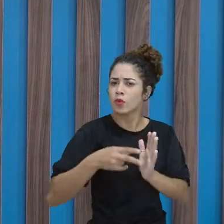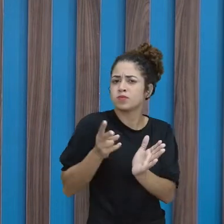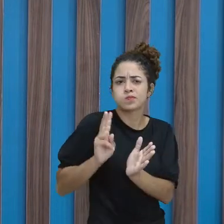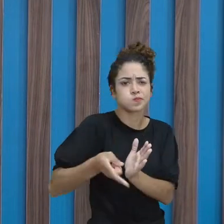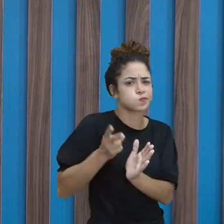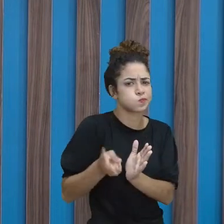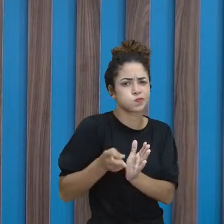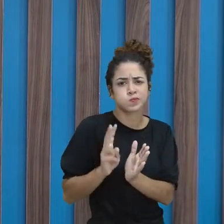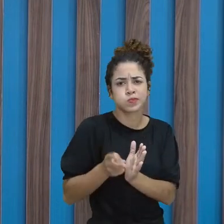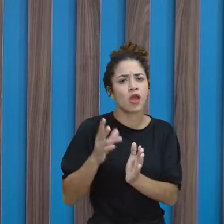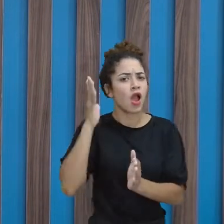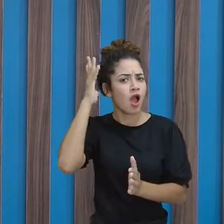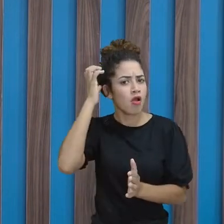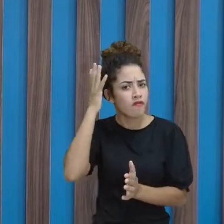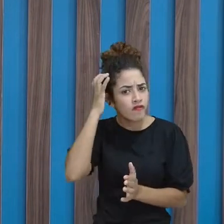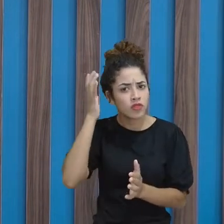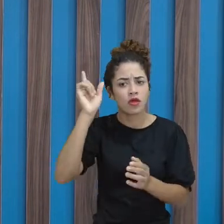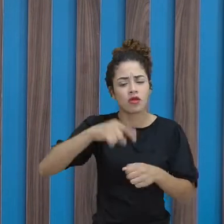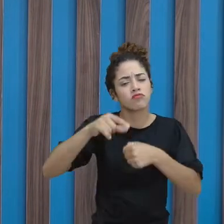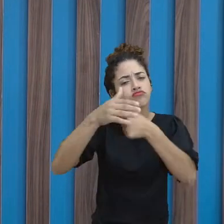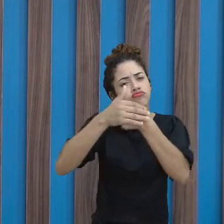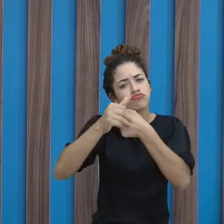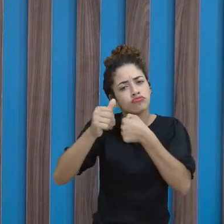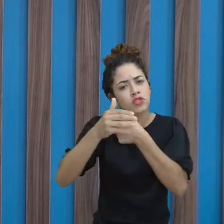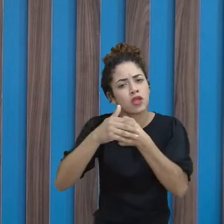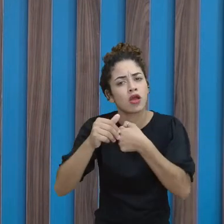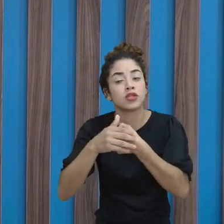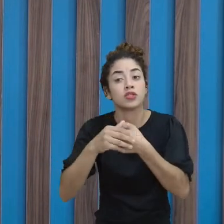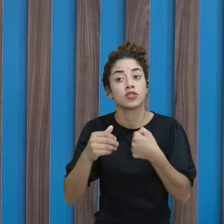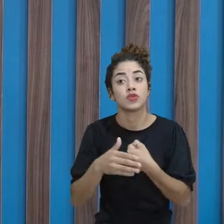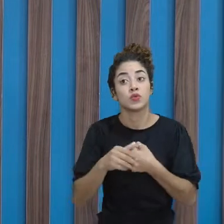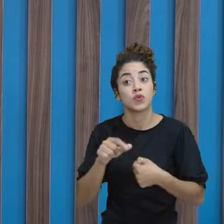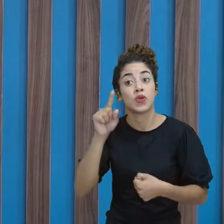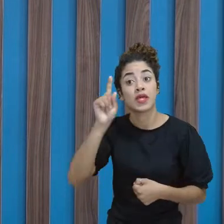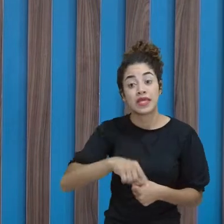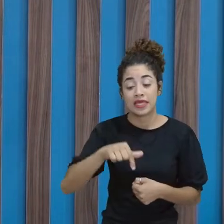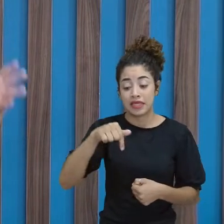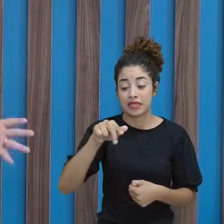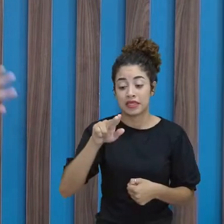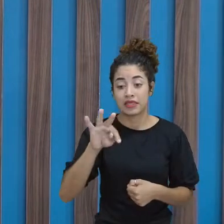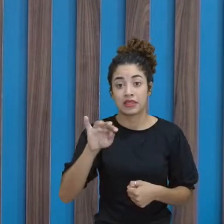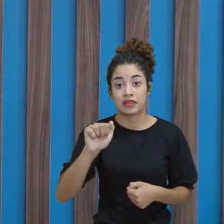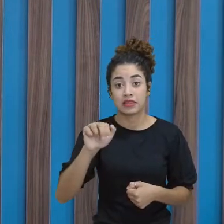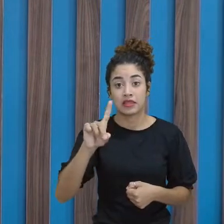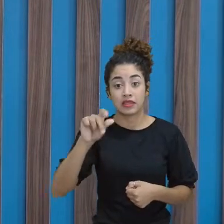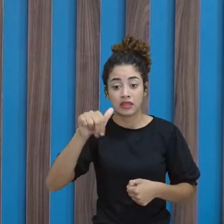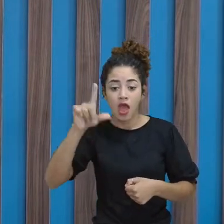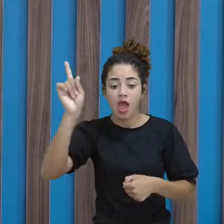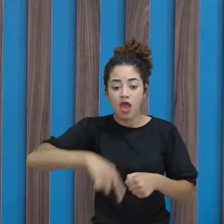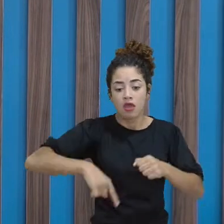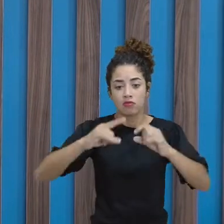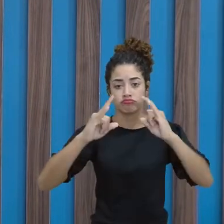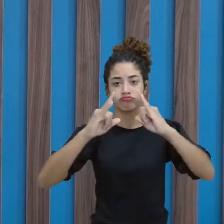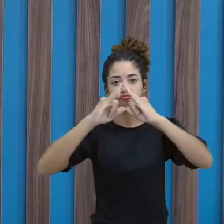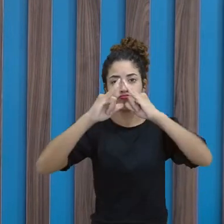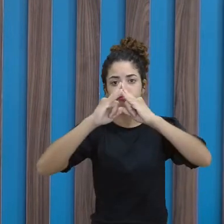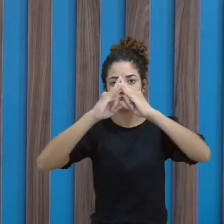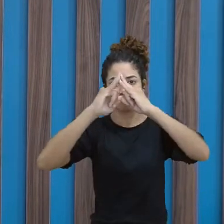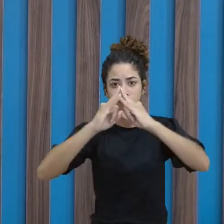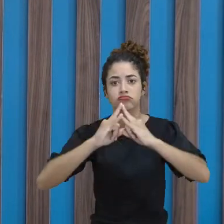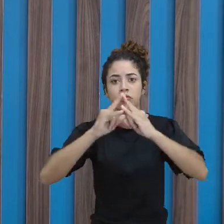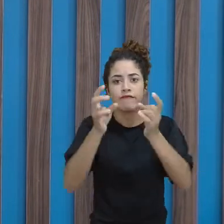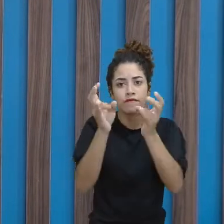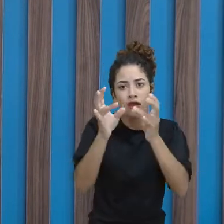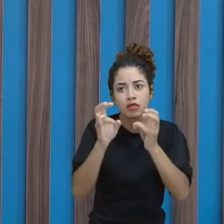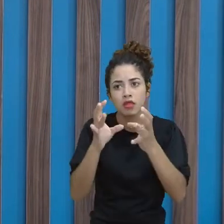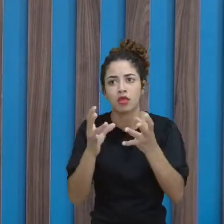permanece. Cafuné realmente é acariciar. Quitanda realmente é uma barraca de frutas, uma barraca de vender. O